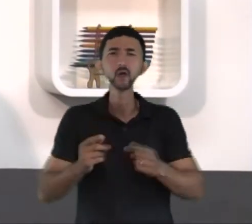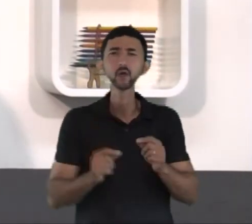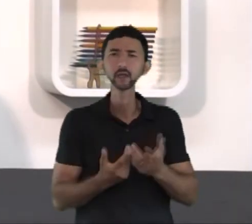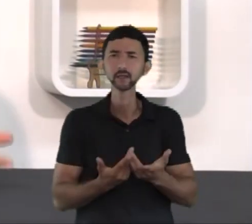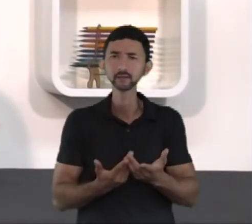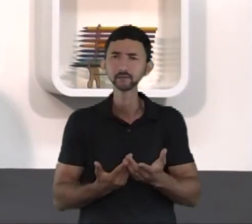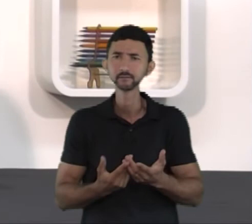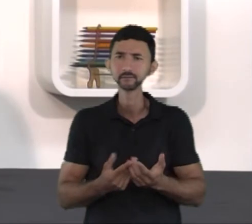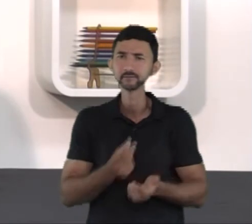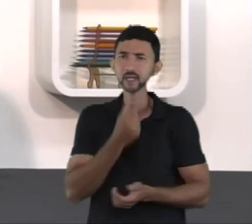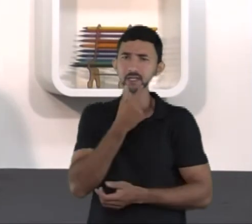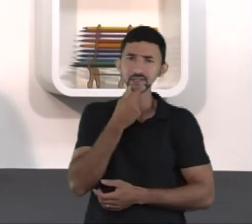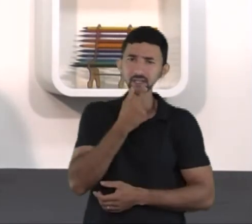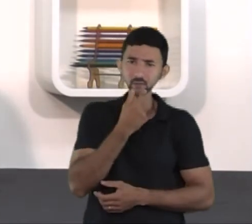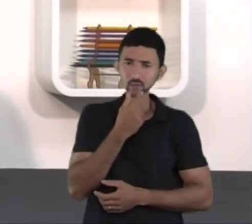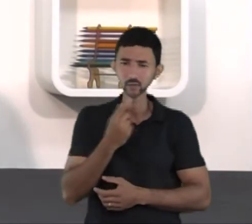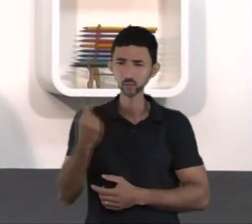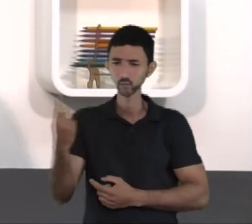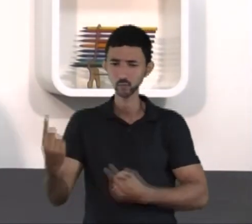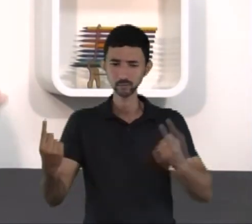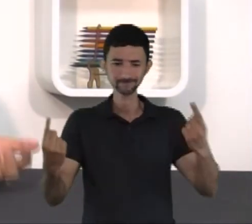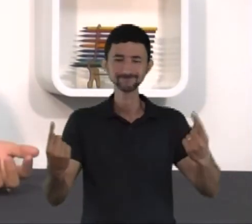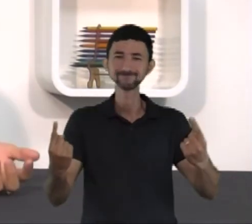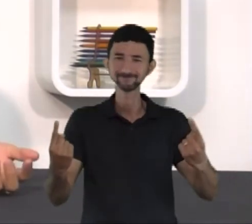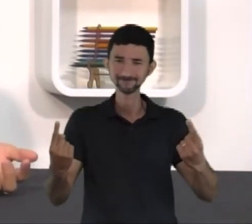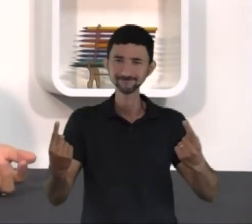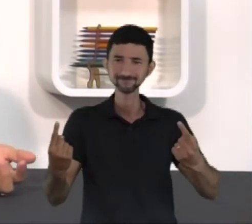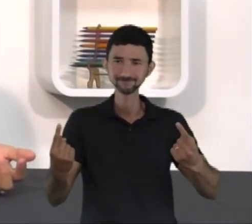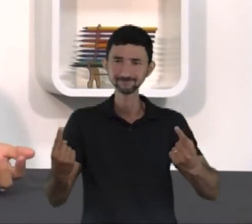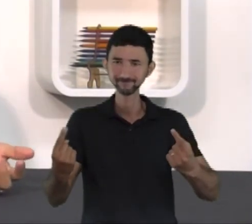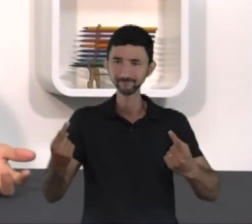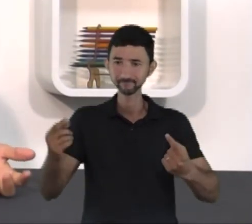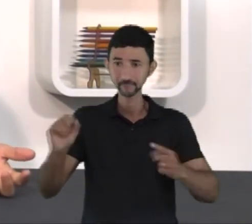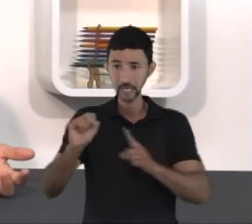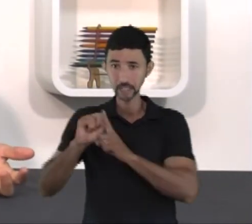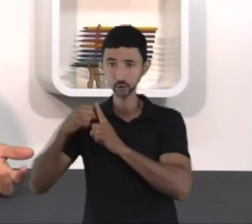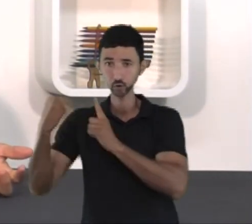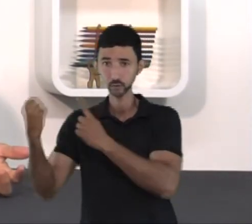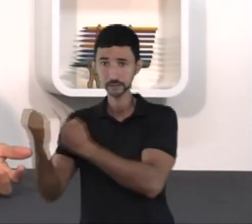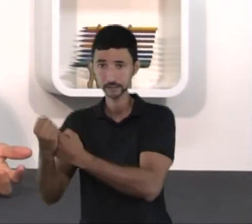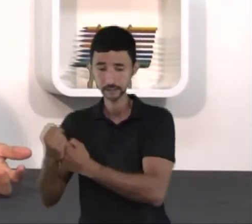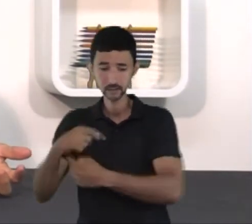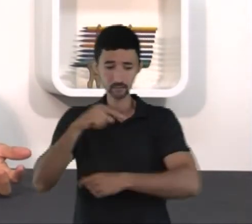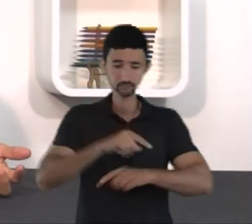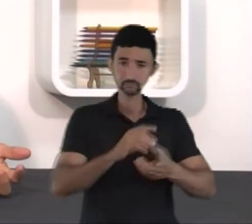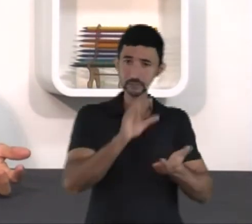guerra foi os Estados Unidos e a União Soviética. Ora, um é capitalista, o outro é socialista.